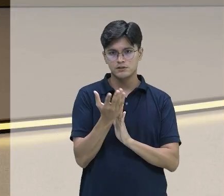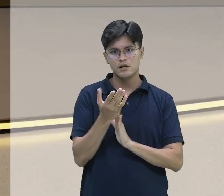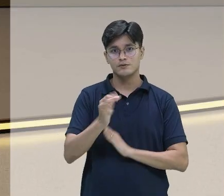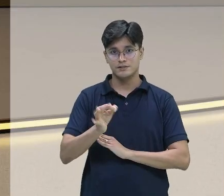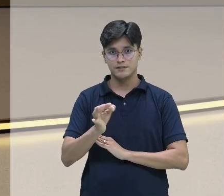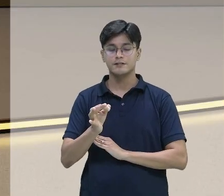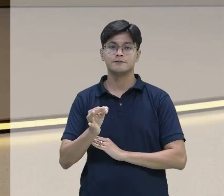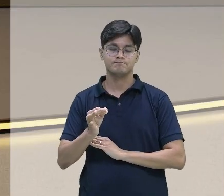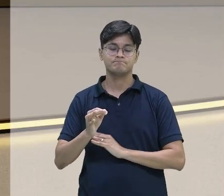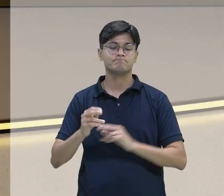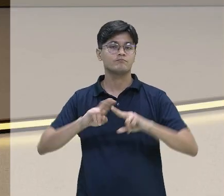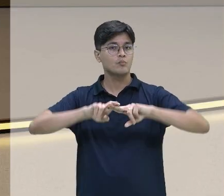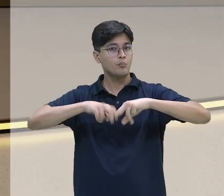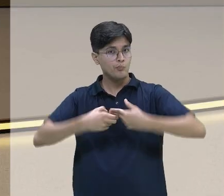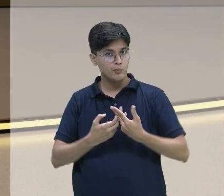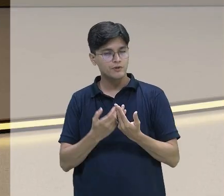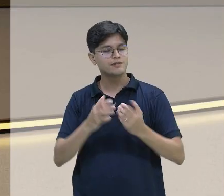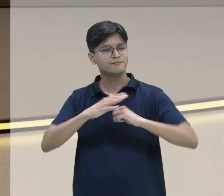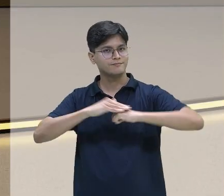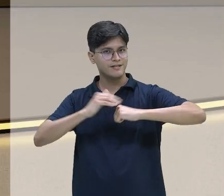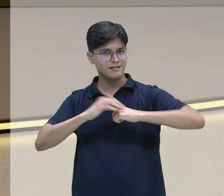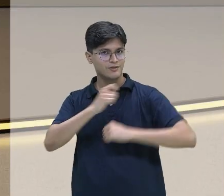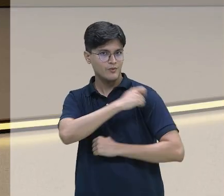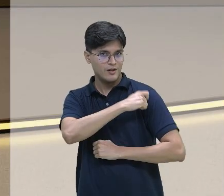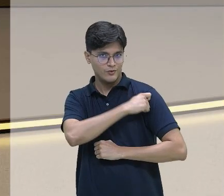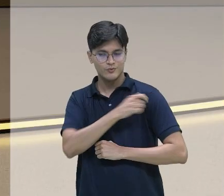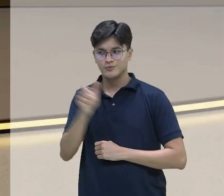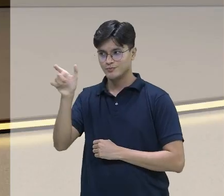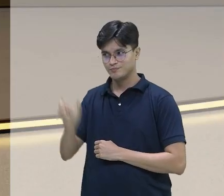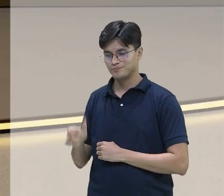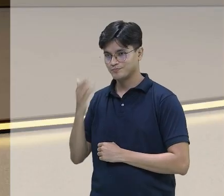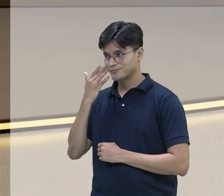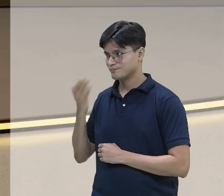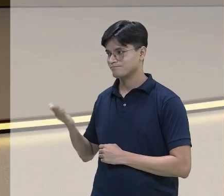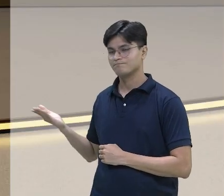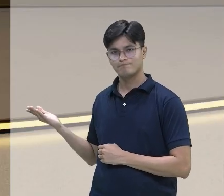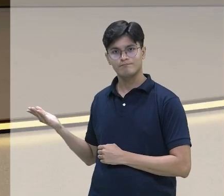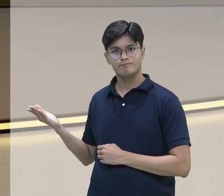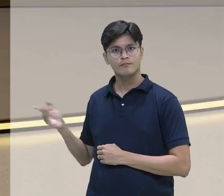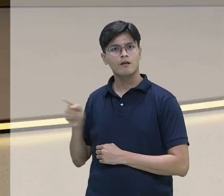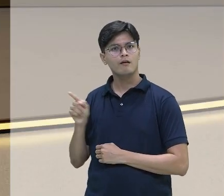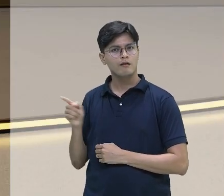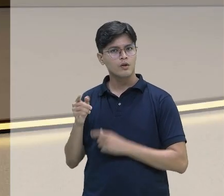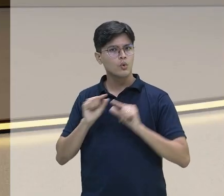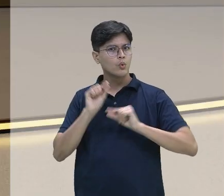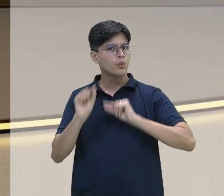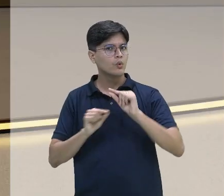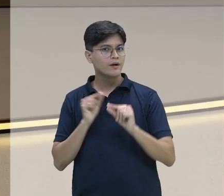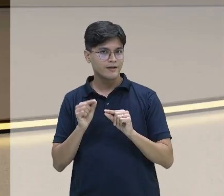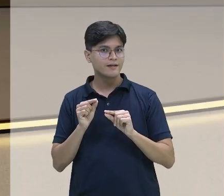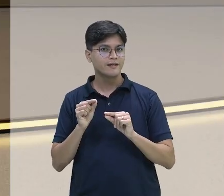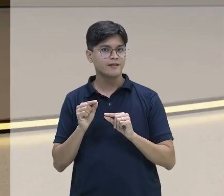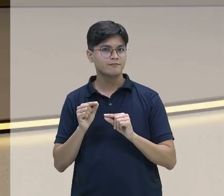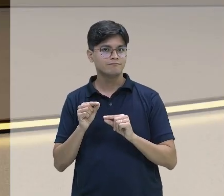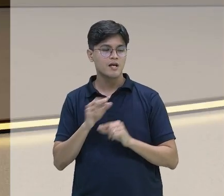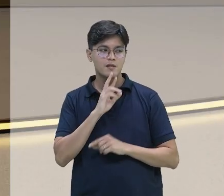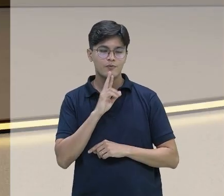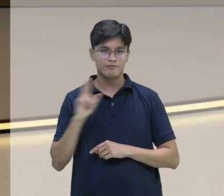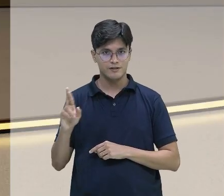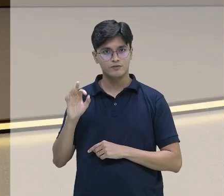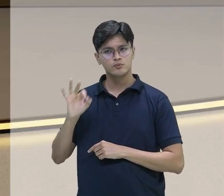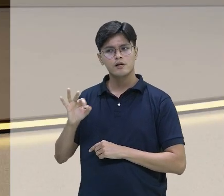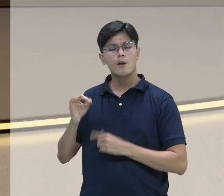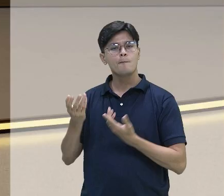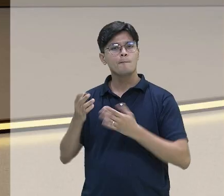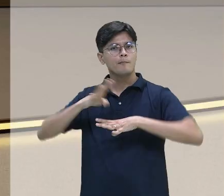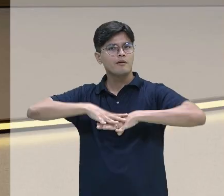Por isso, meu querido aluno que está aqui do nosso lado, a matemática aí, porque é importante conhecer essa equação, né, professora? Isso,